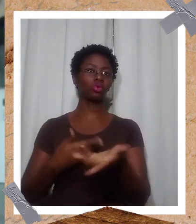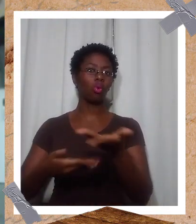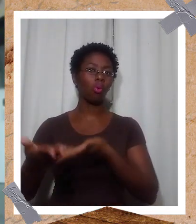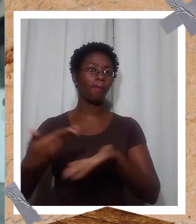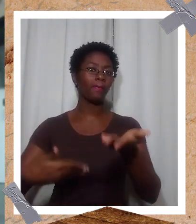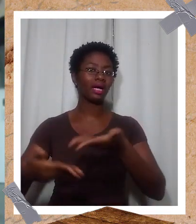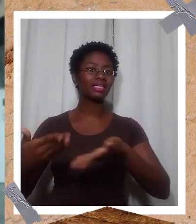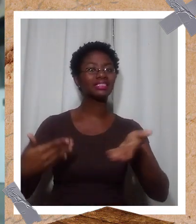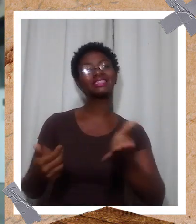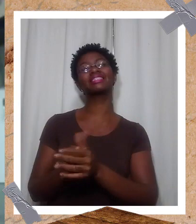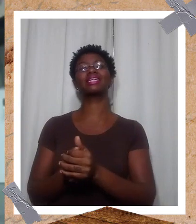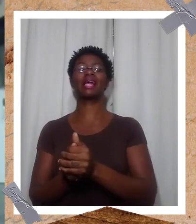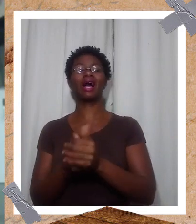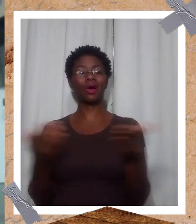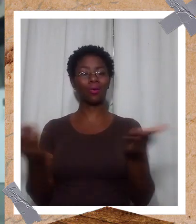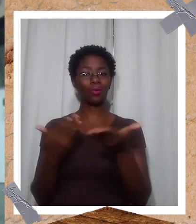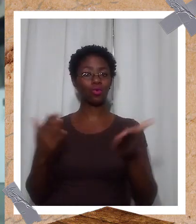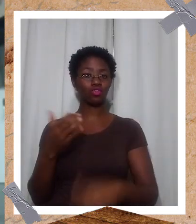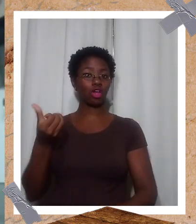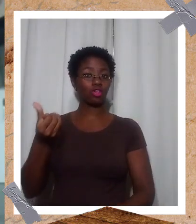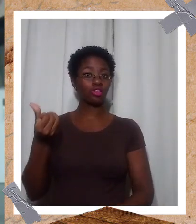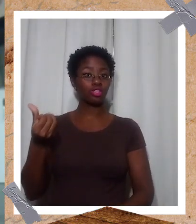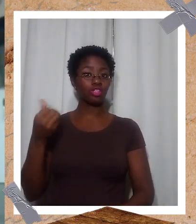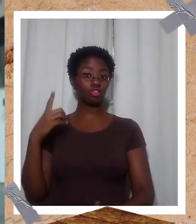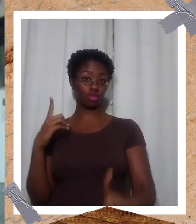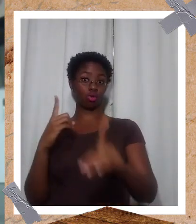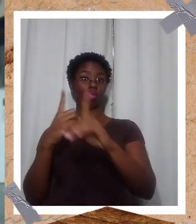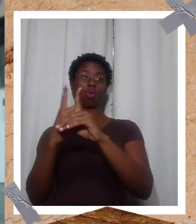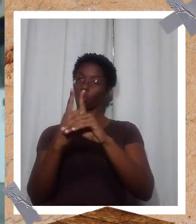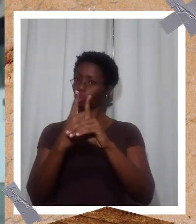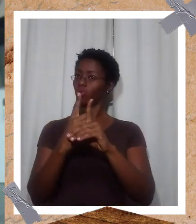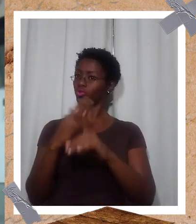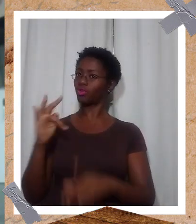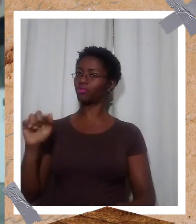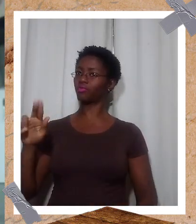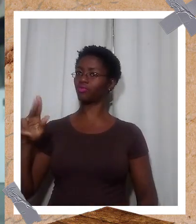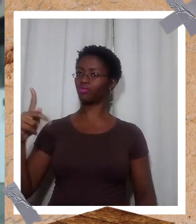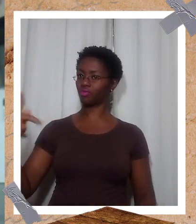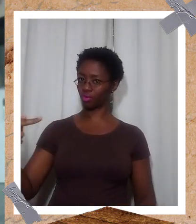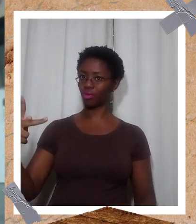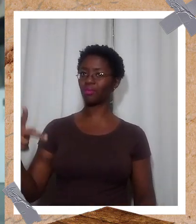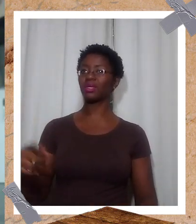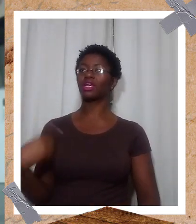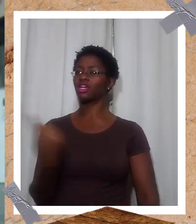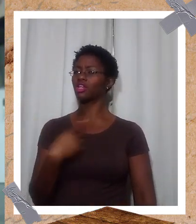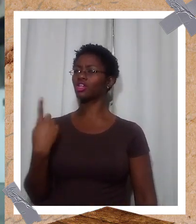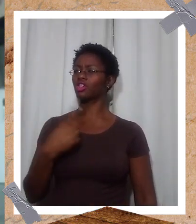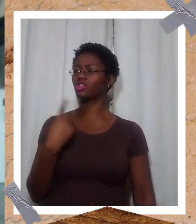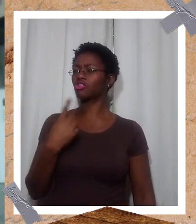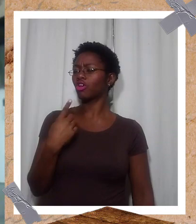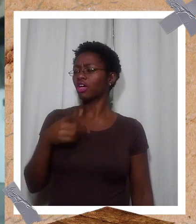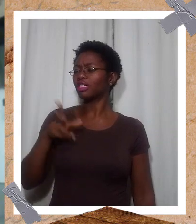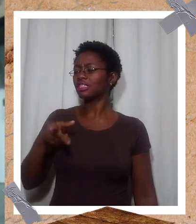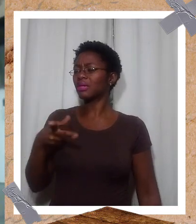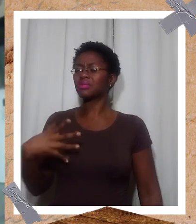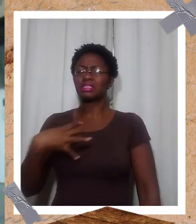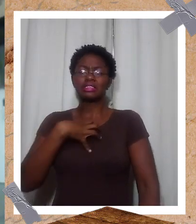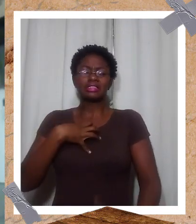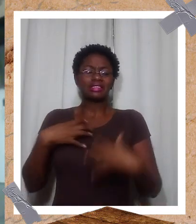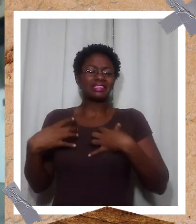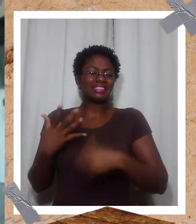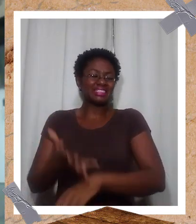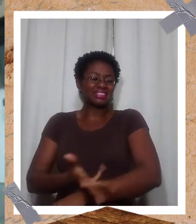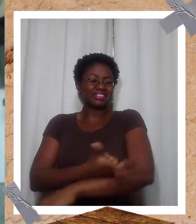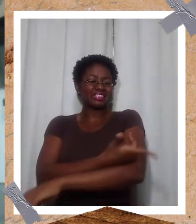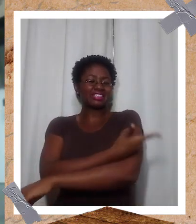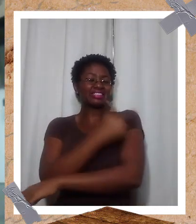6º encontro da FLUP Digital, uma revolução chamada Carolina, que tanto tem despertado na gente uma avalanche de sentimentos, de